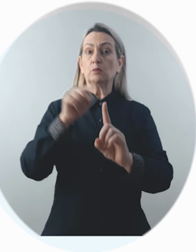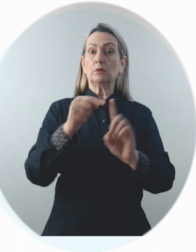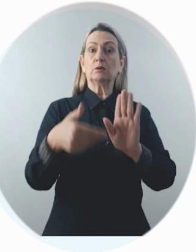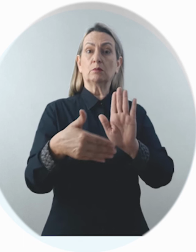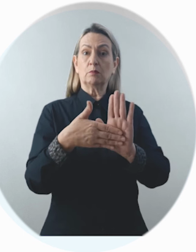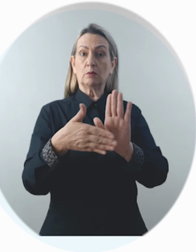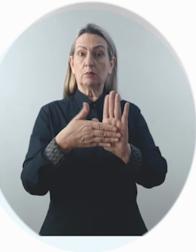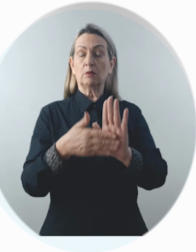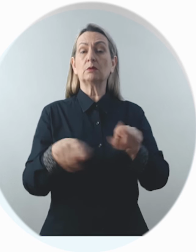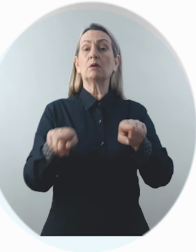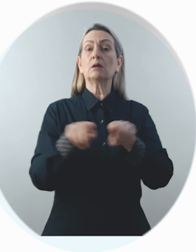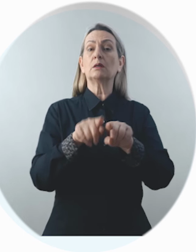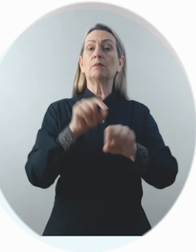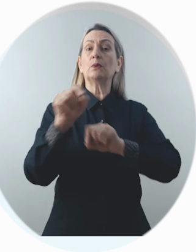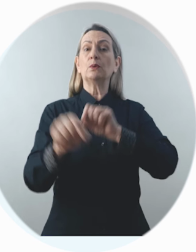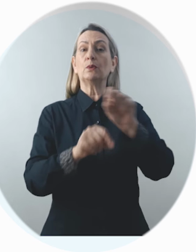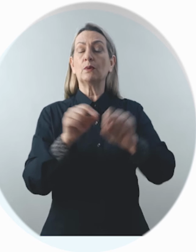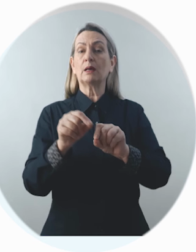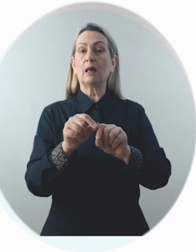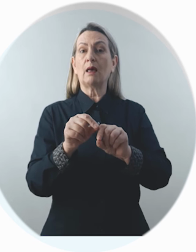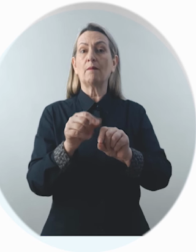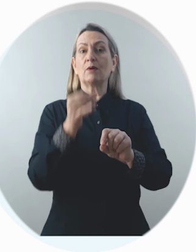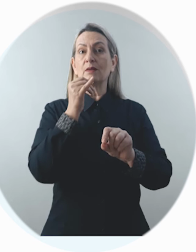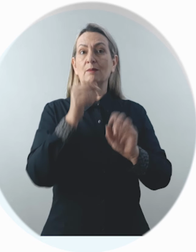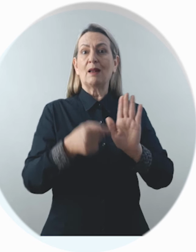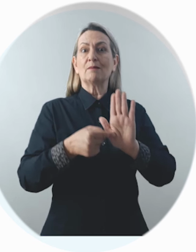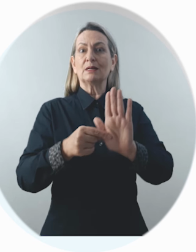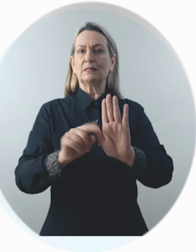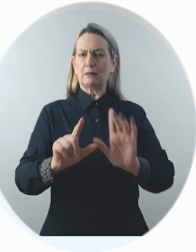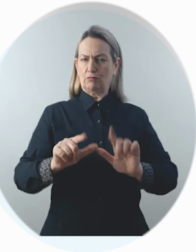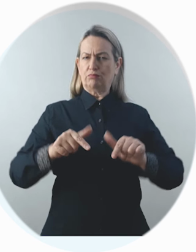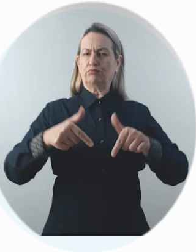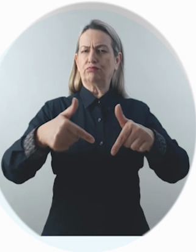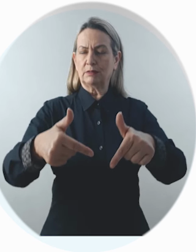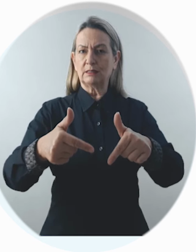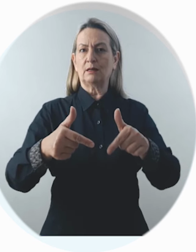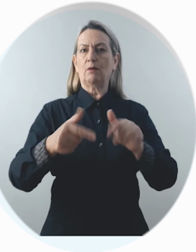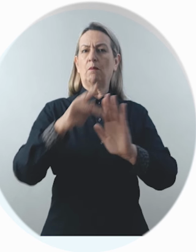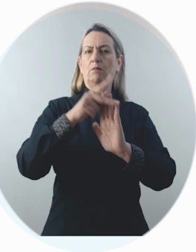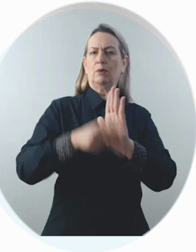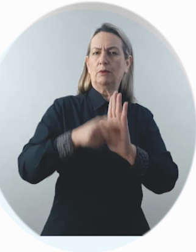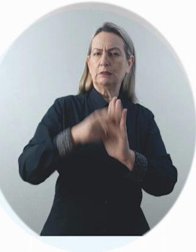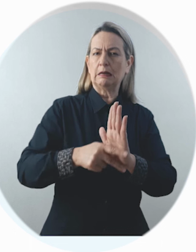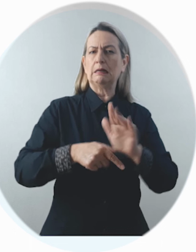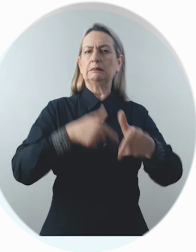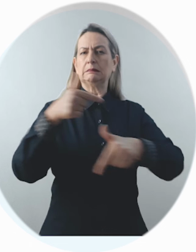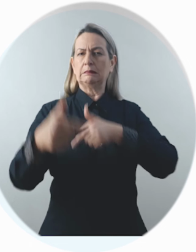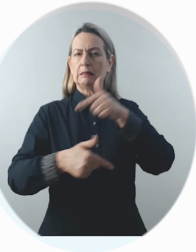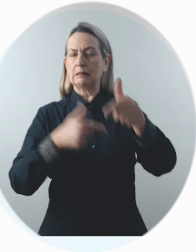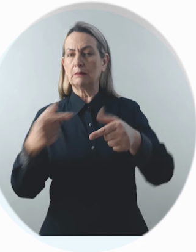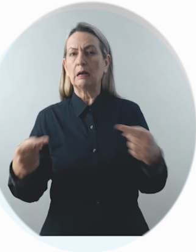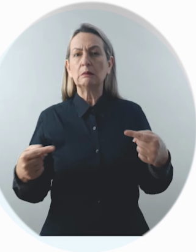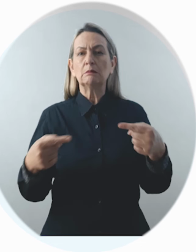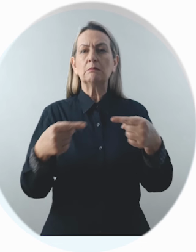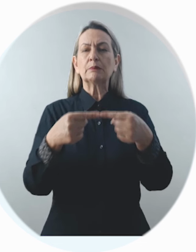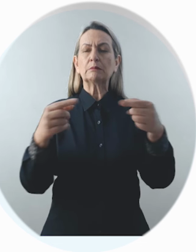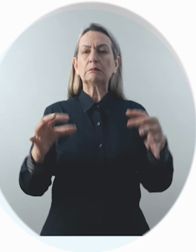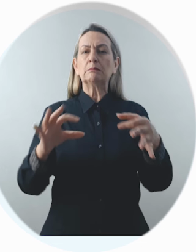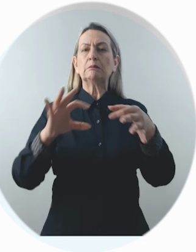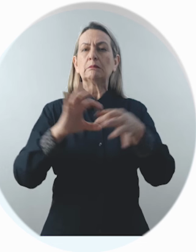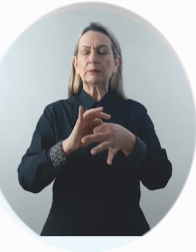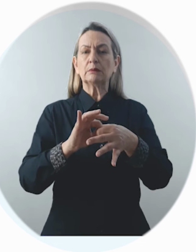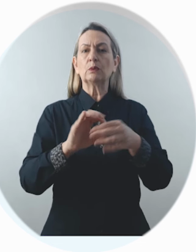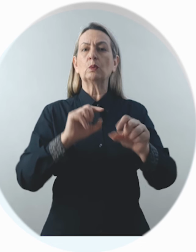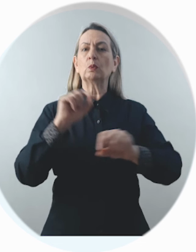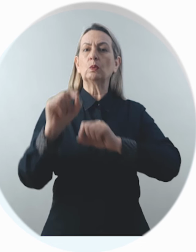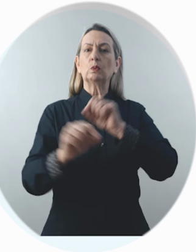para o alcance dos objetivos propostos e apresenta portanto ações quer dizer projetos e atividades que